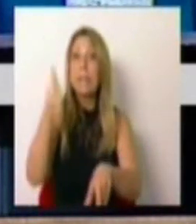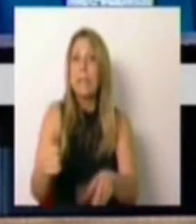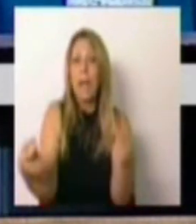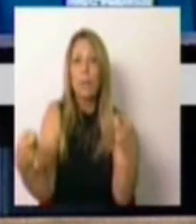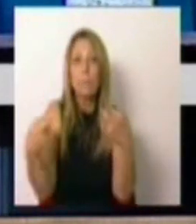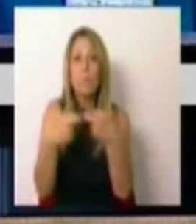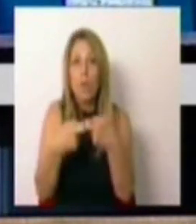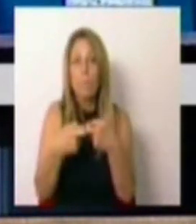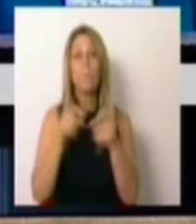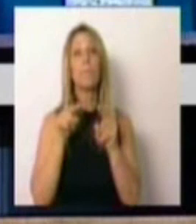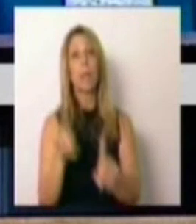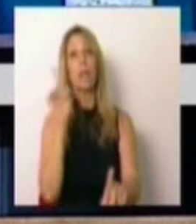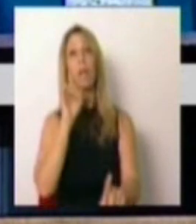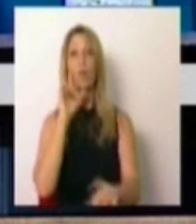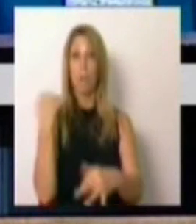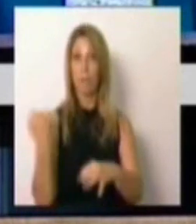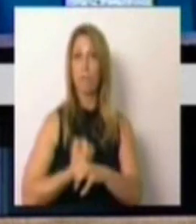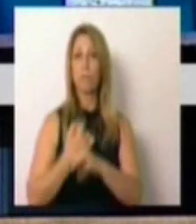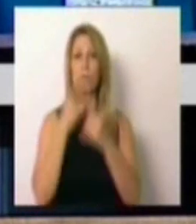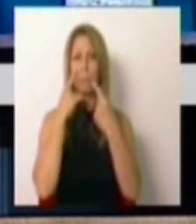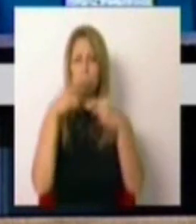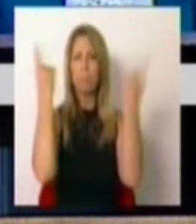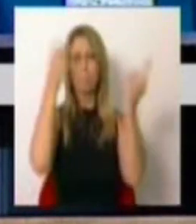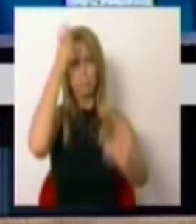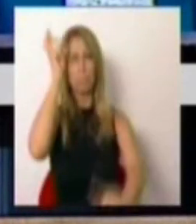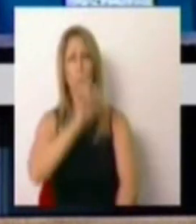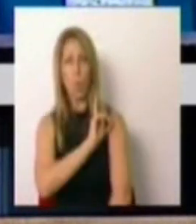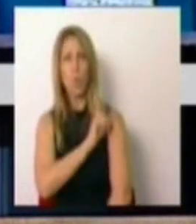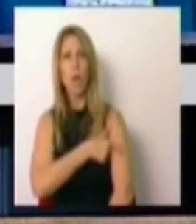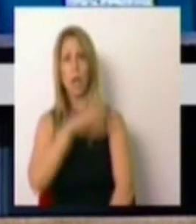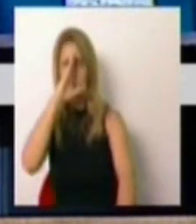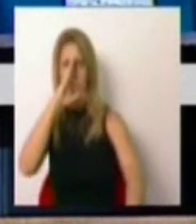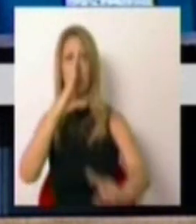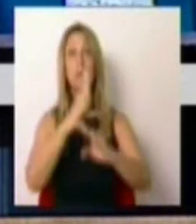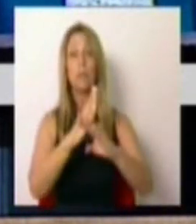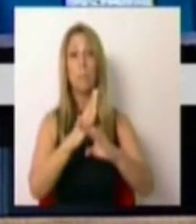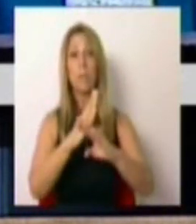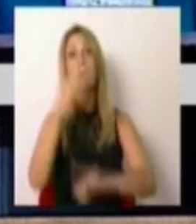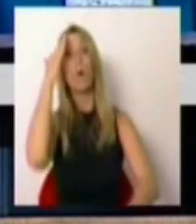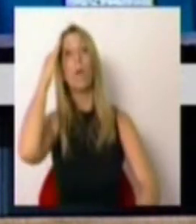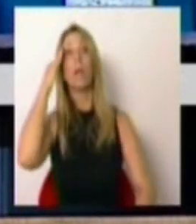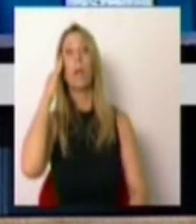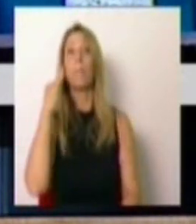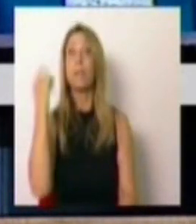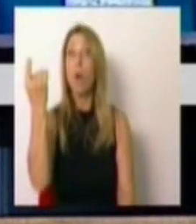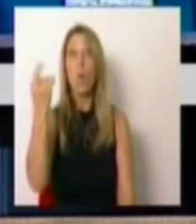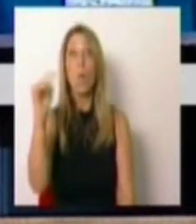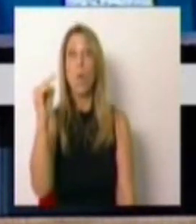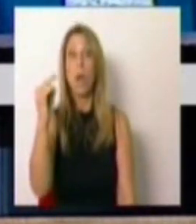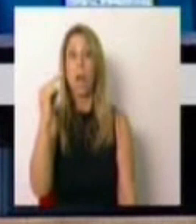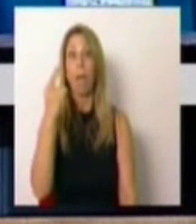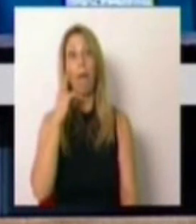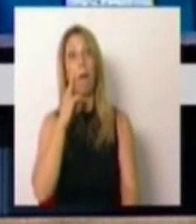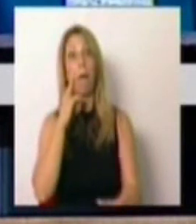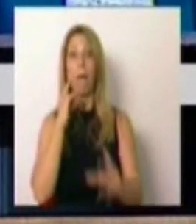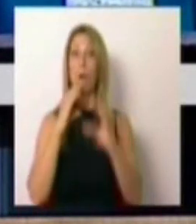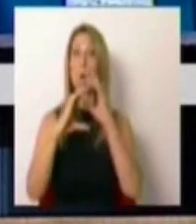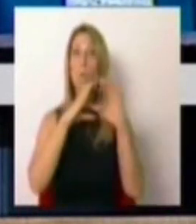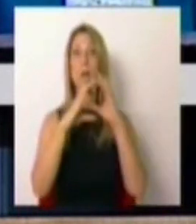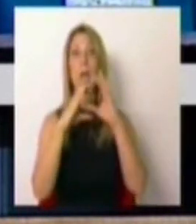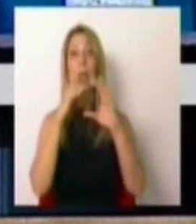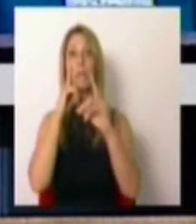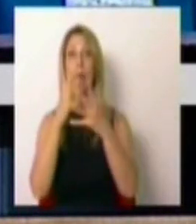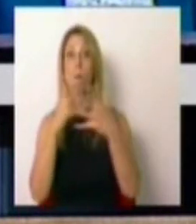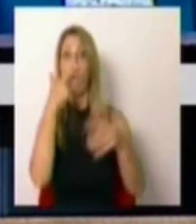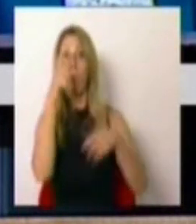importante cargo, demonstrou coragem, determinação e uma capacidade única para comunicar com o grande público e com